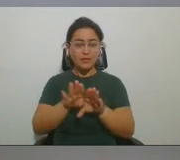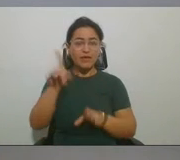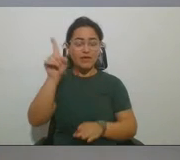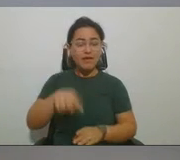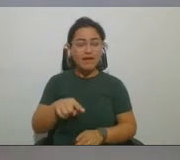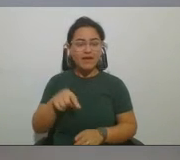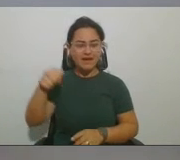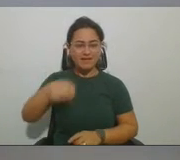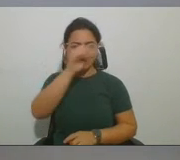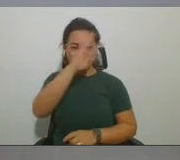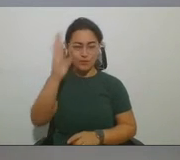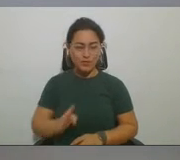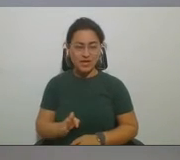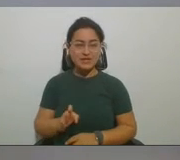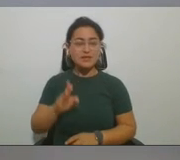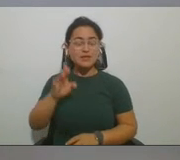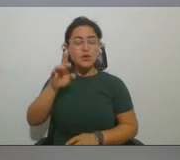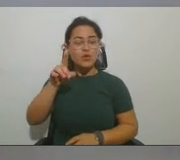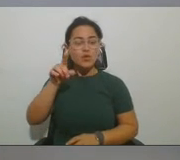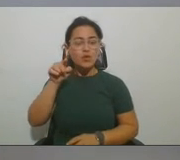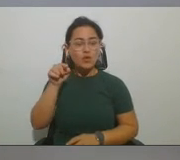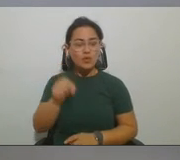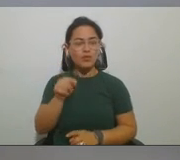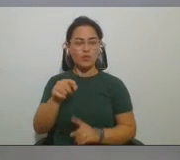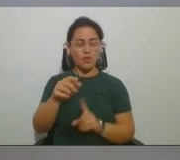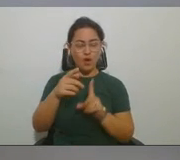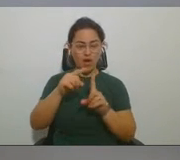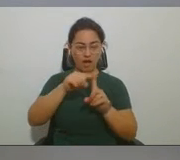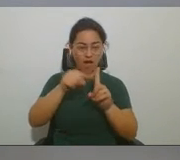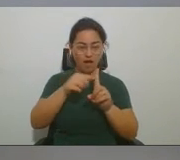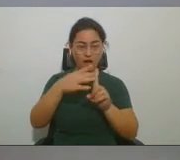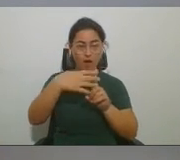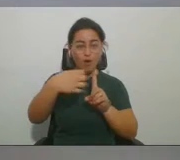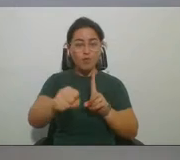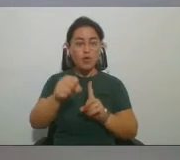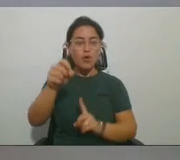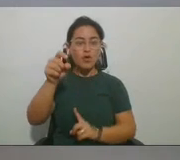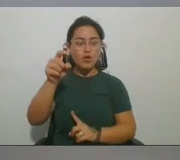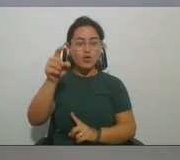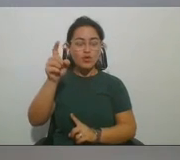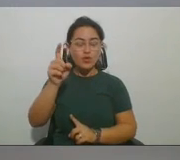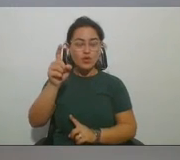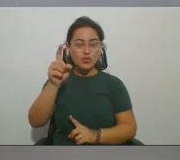aborto no Brasil e em outros países da América Latina?